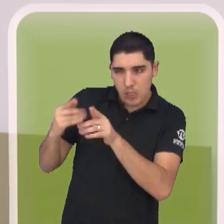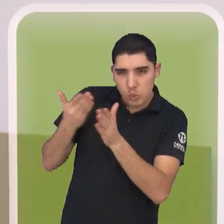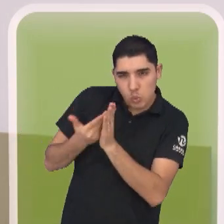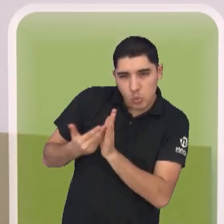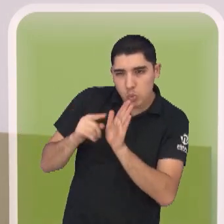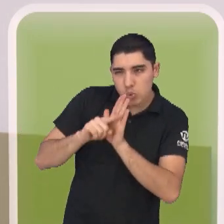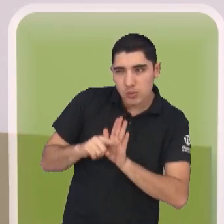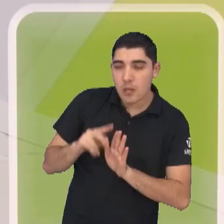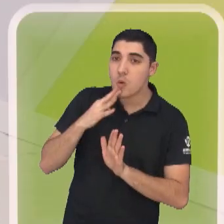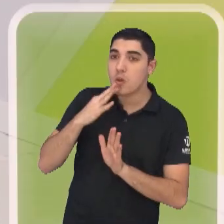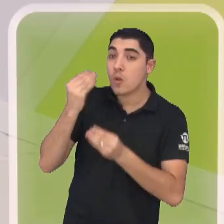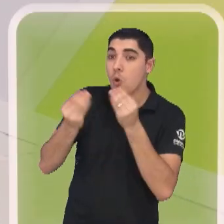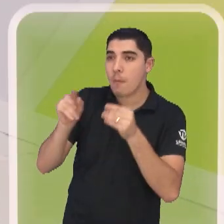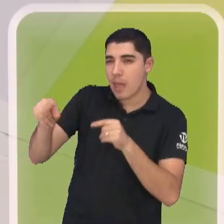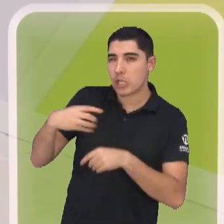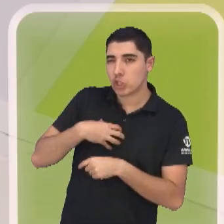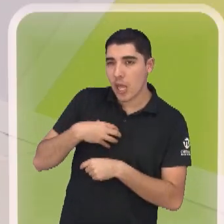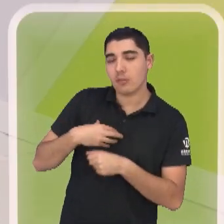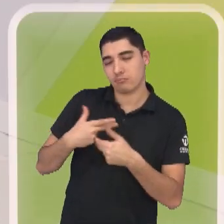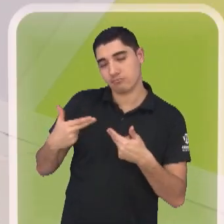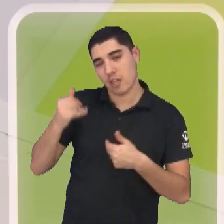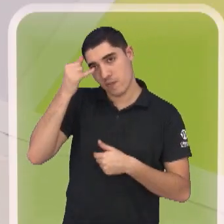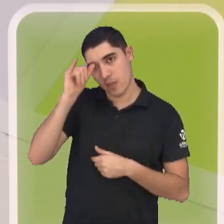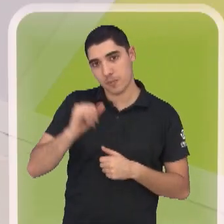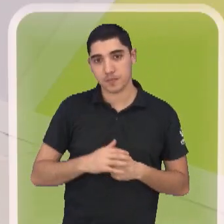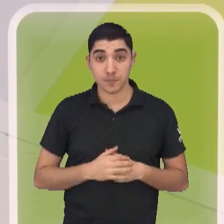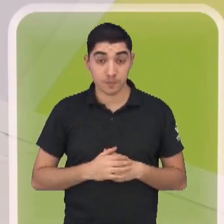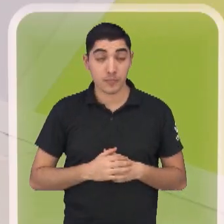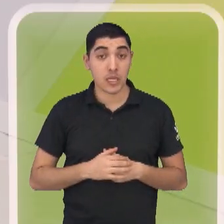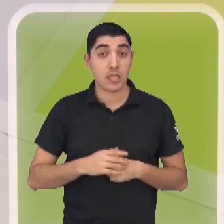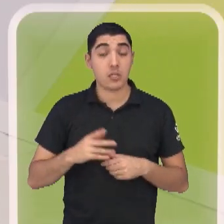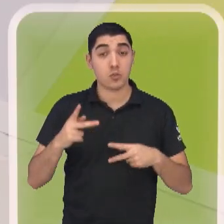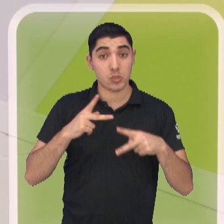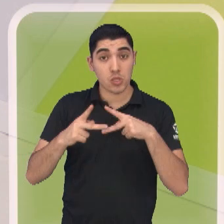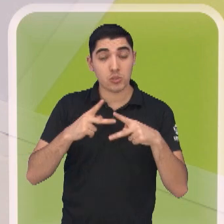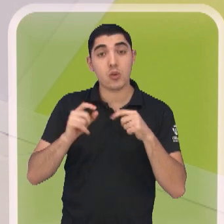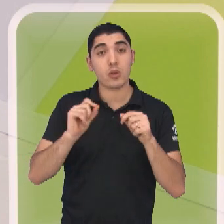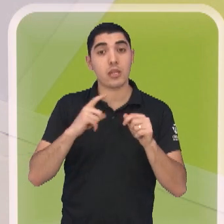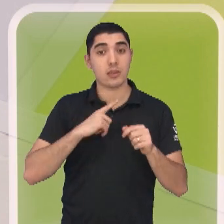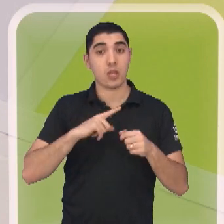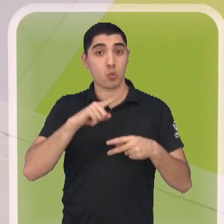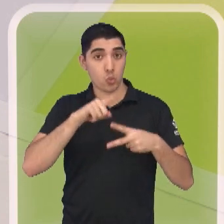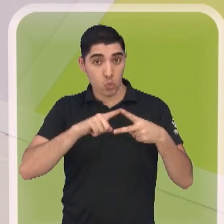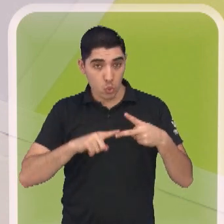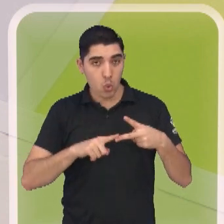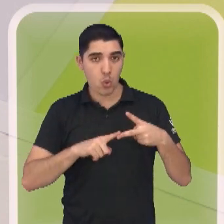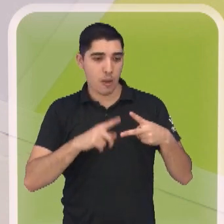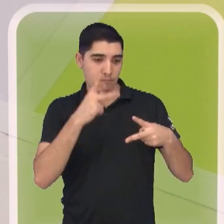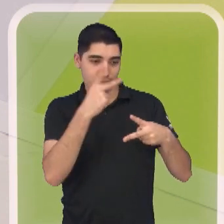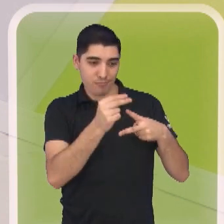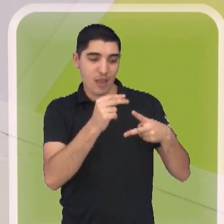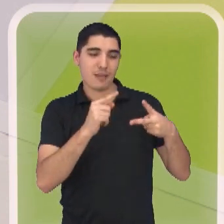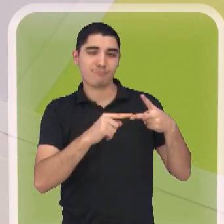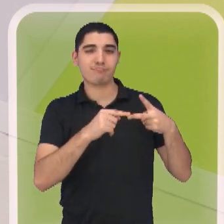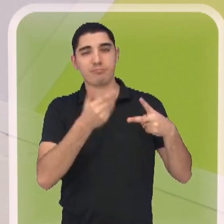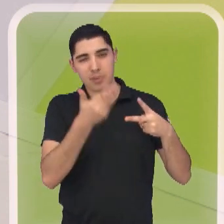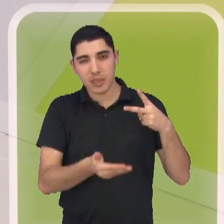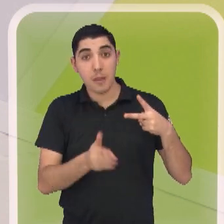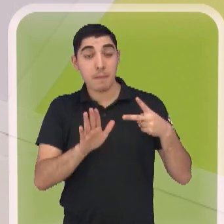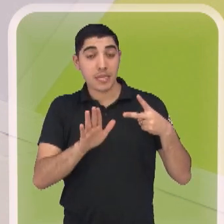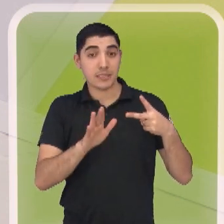não sofrer de novo coincidentemente ou curiosamente São José vem de duas partidas com placares Centenários uma favor e outra contra antes dessa